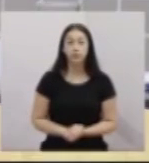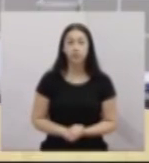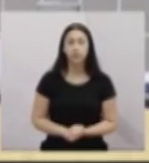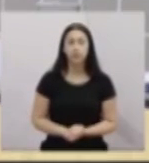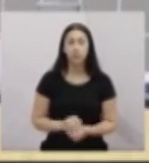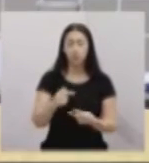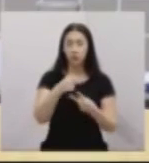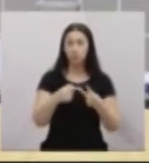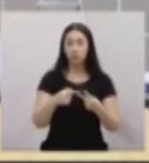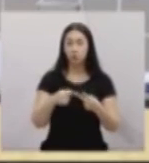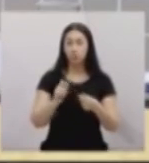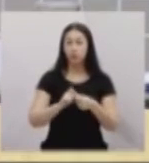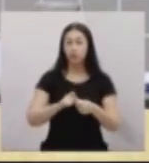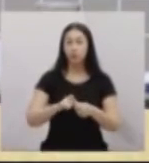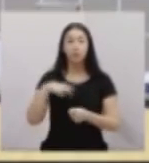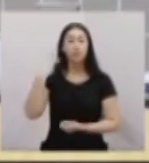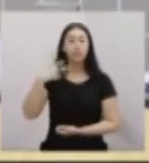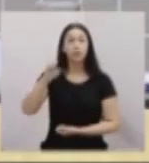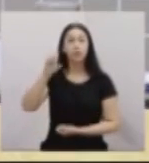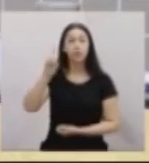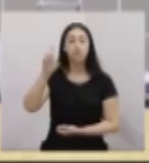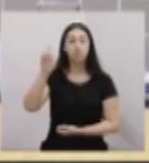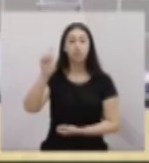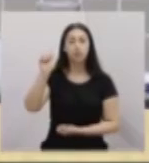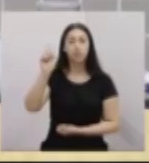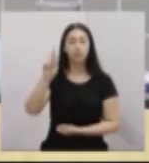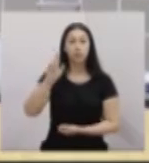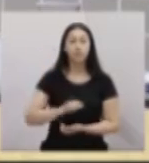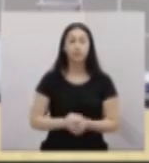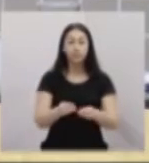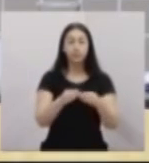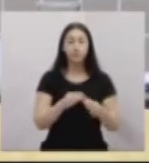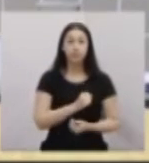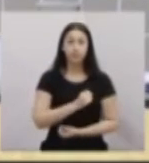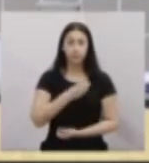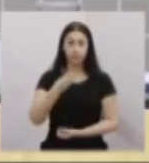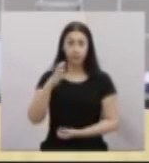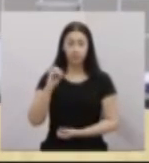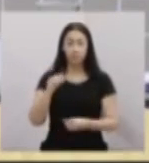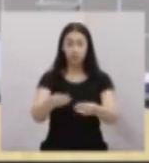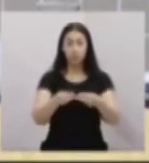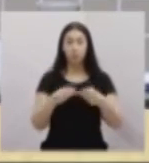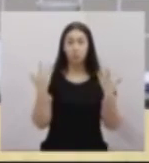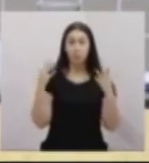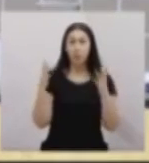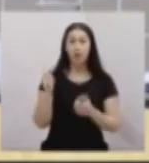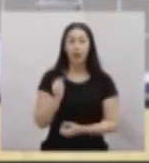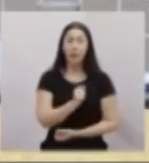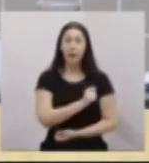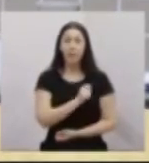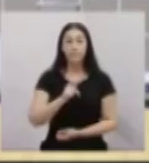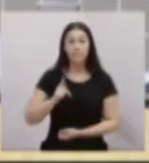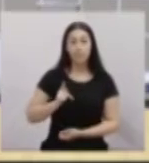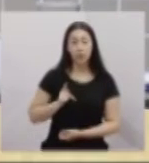dois, autoria do vereador Edgar Sasaki. Moção número 30, moção congratulatória ao apóstolo Florisval